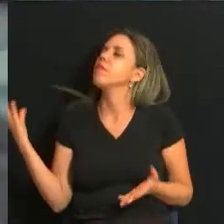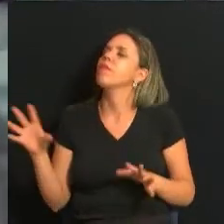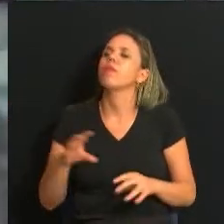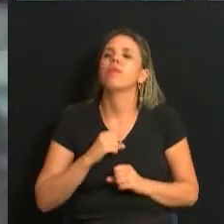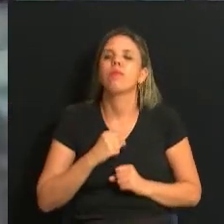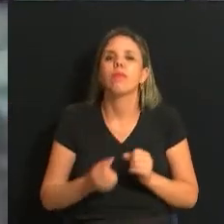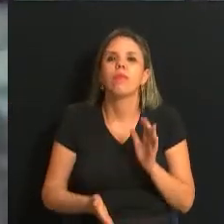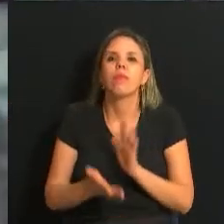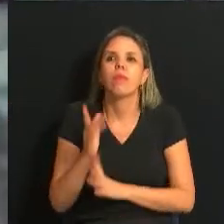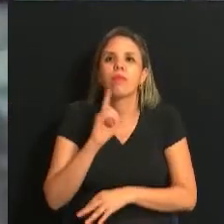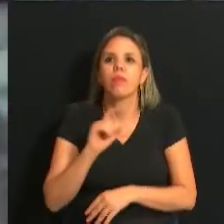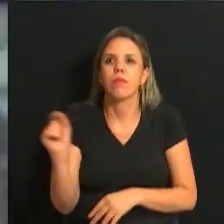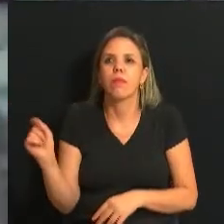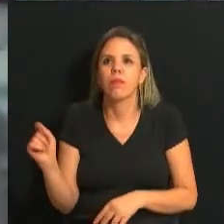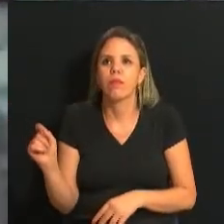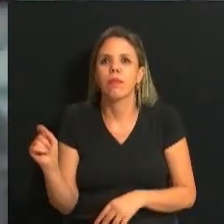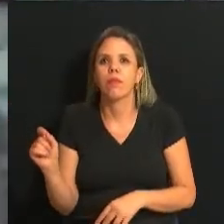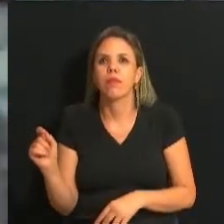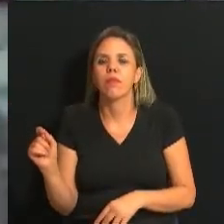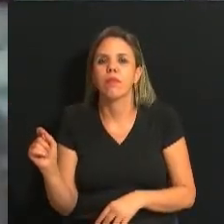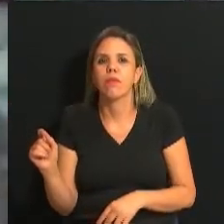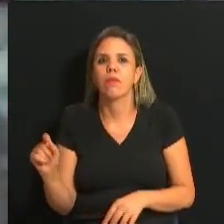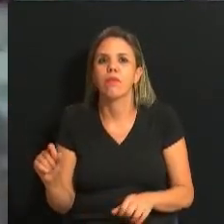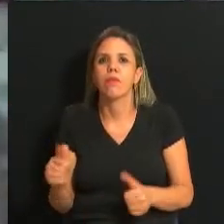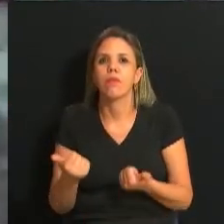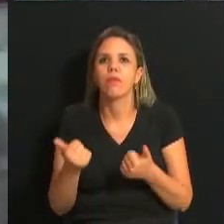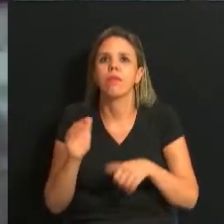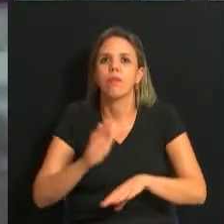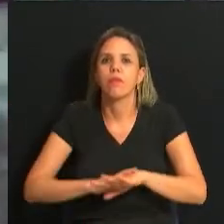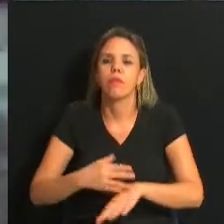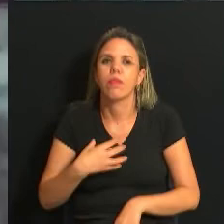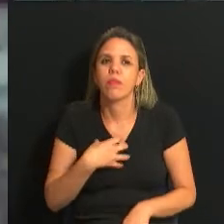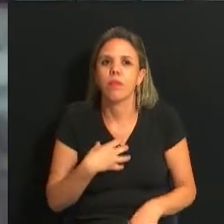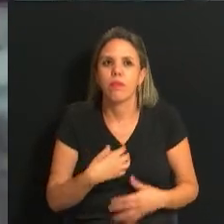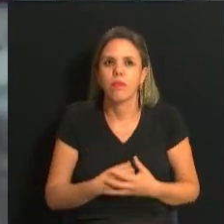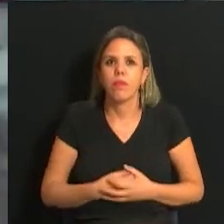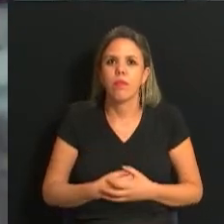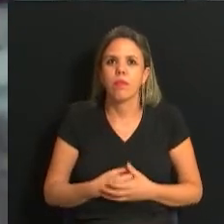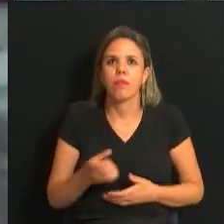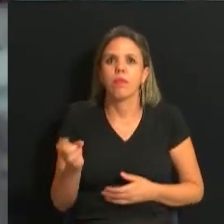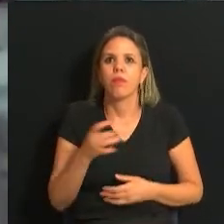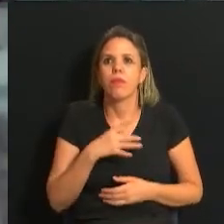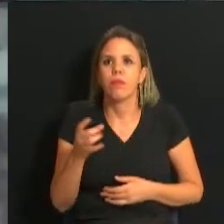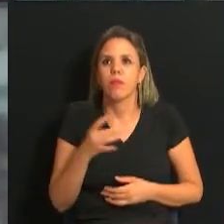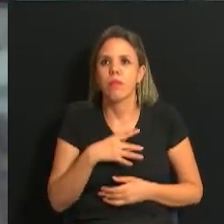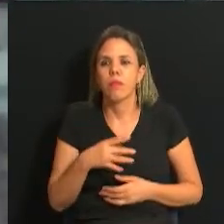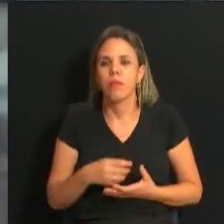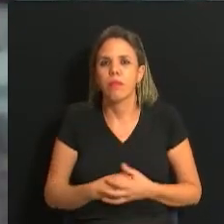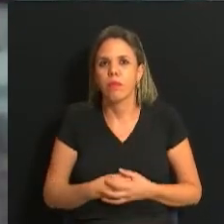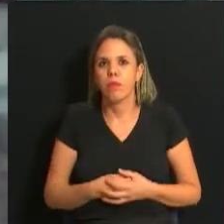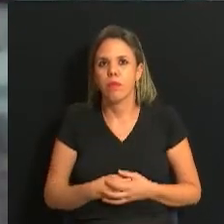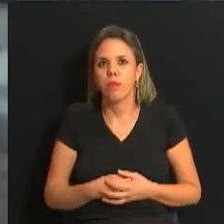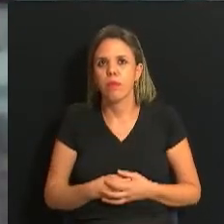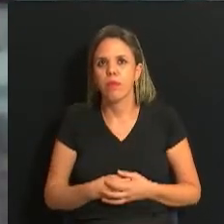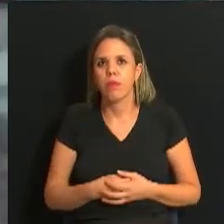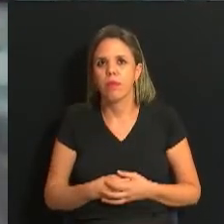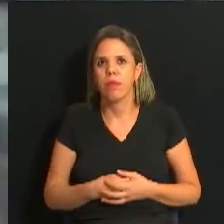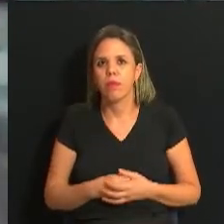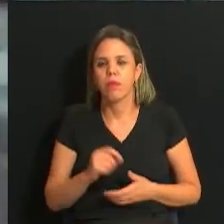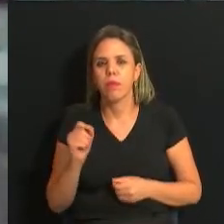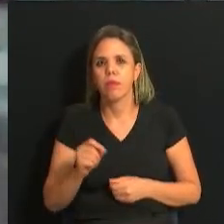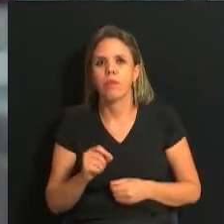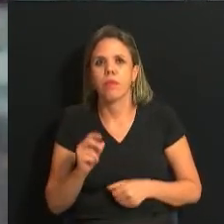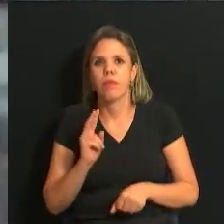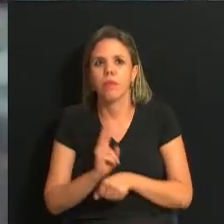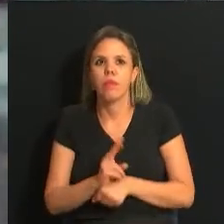embora, né? Entender a intenção positiva por trás dos sentimentos, o medo e a insegurança, eles servem para a sua